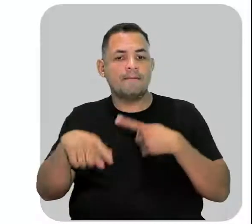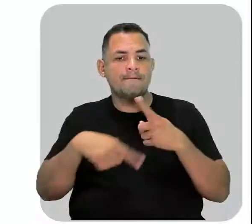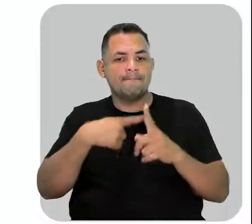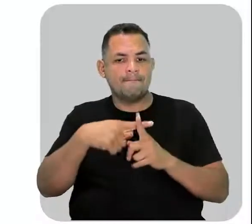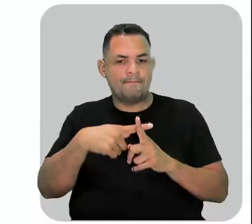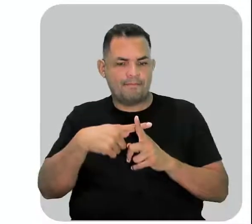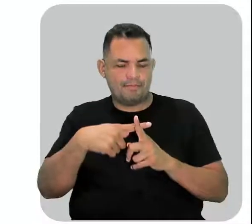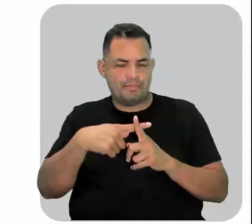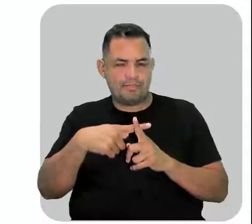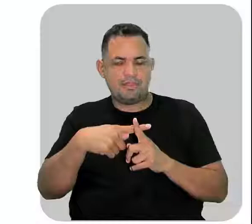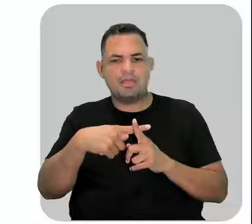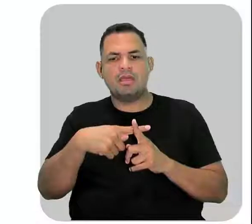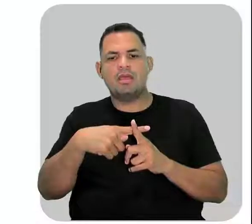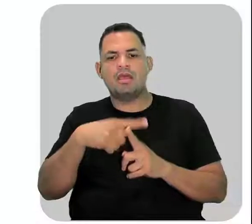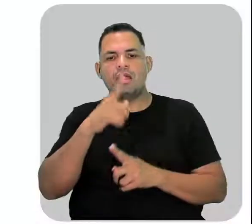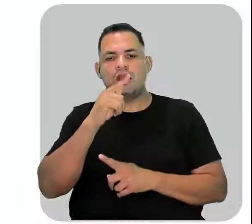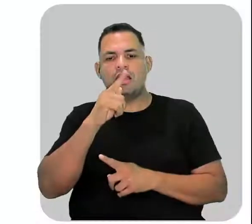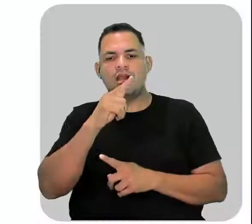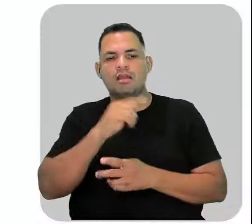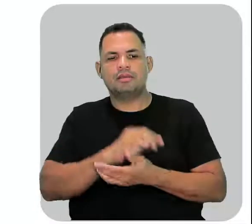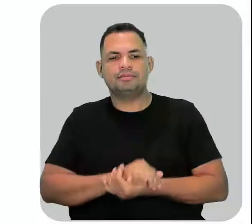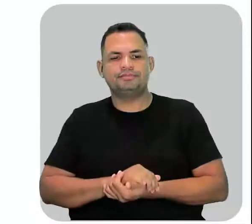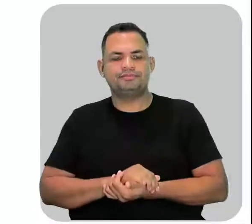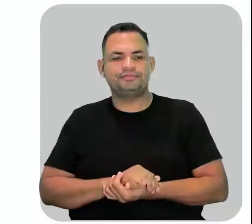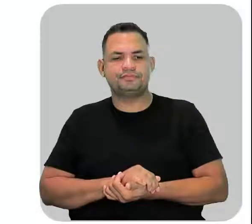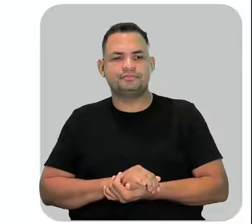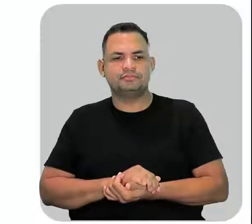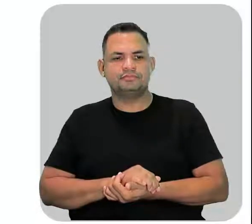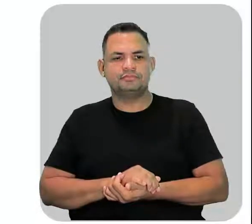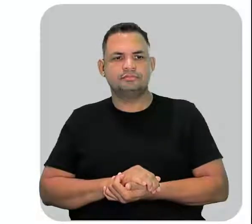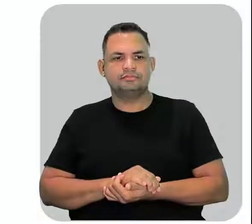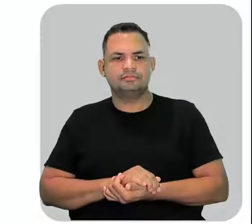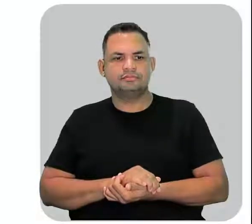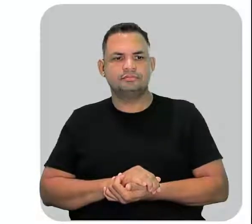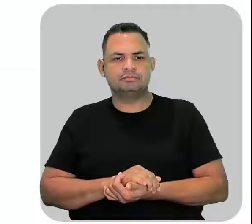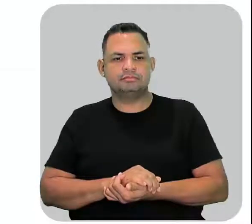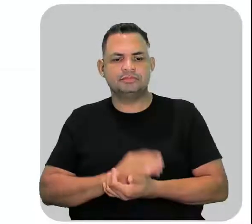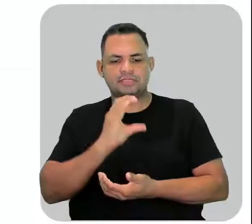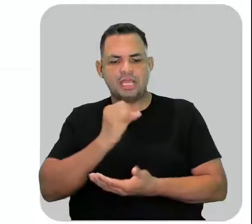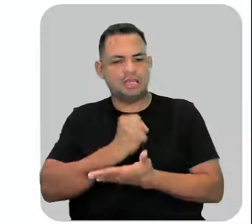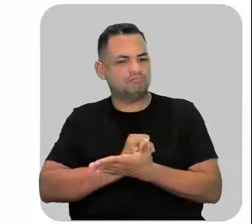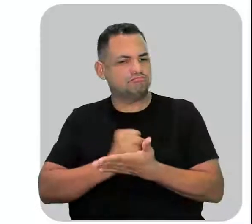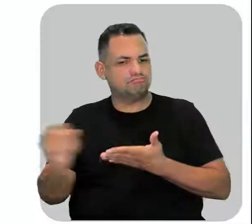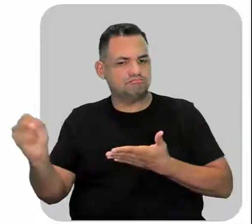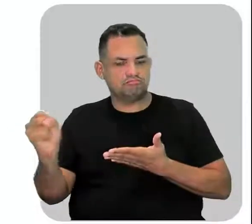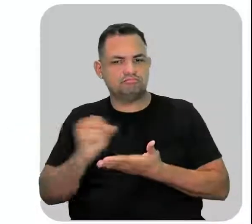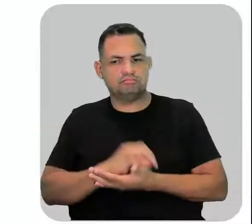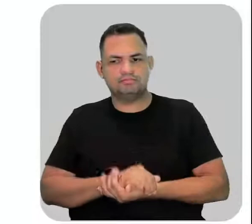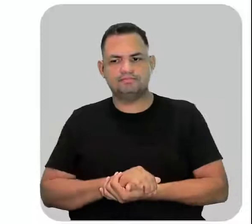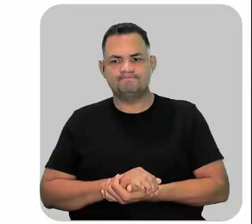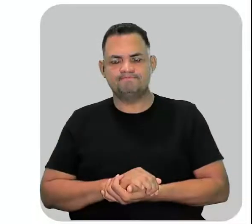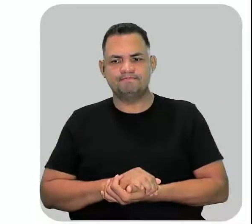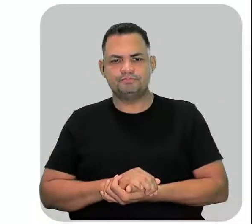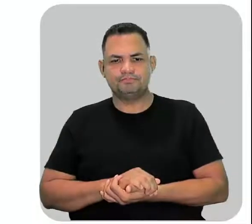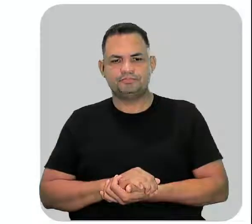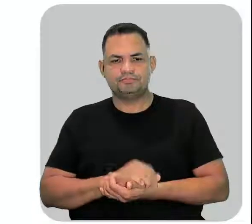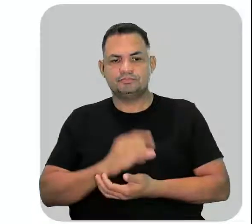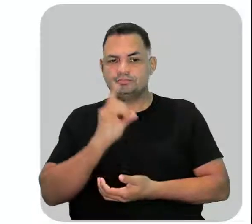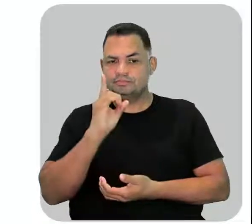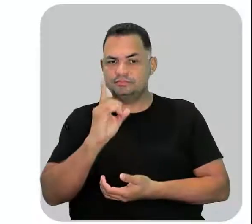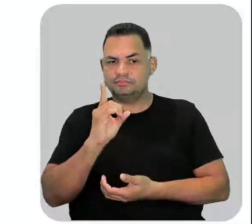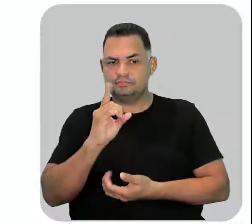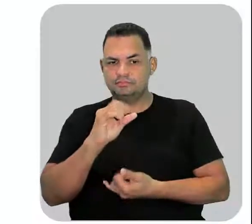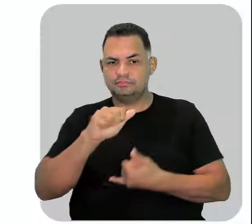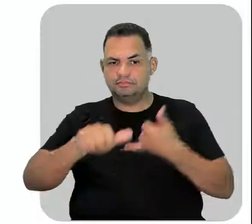de água. Então, a letra C, de longe, está fora de cogitação. Letra